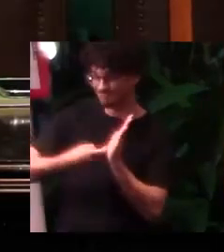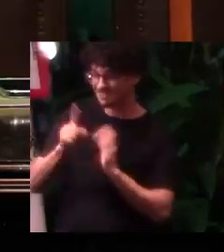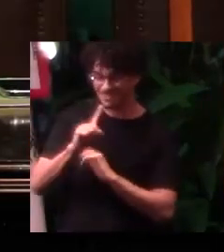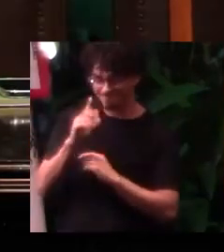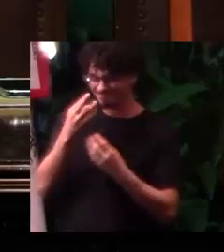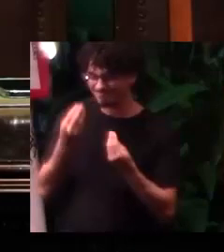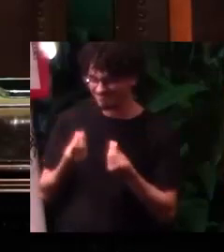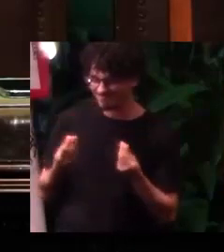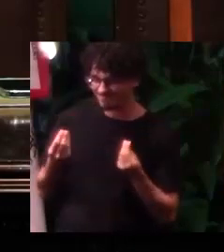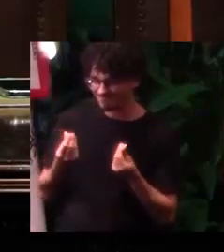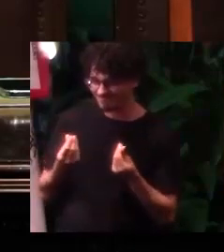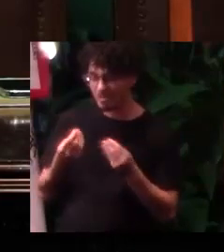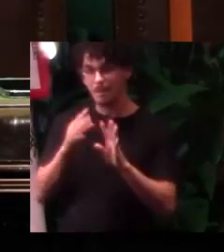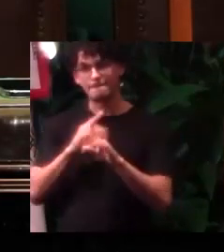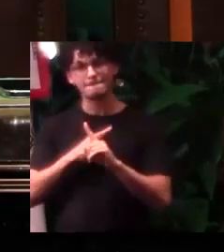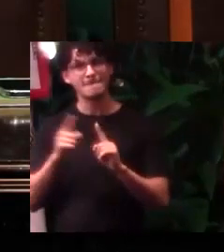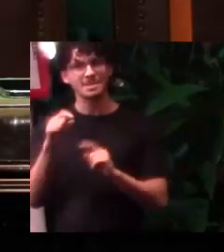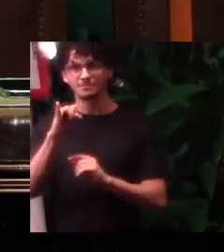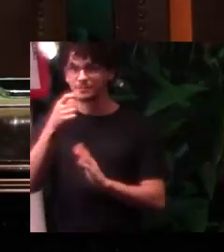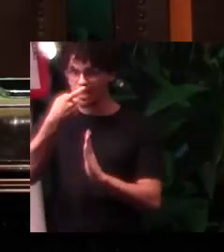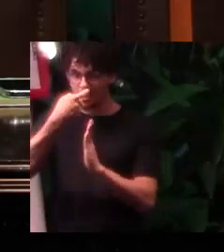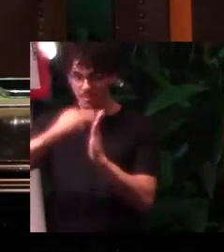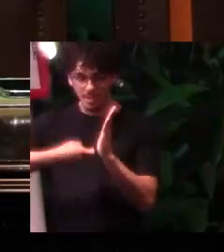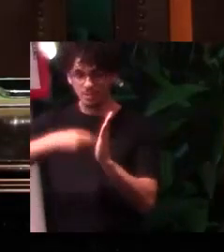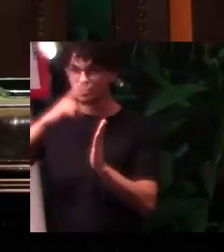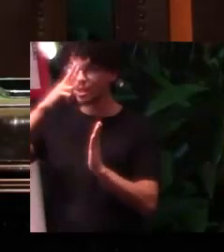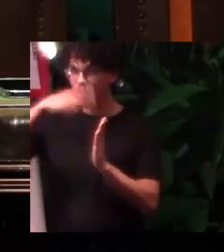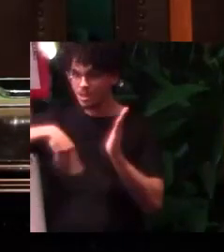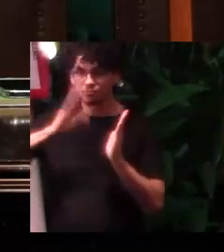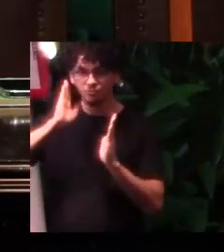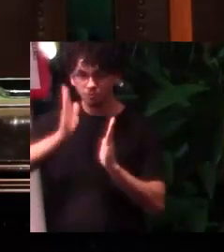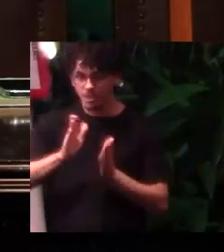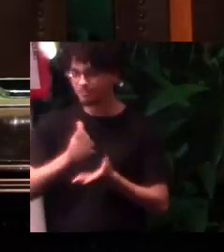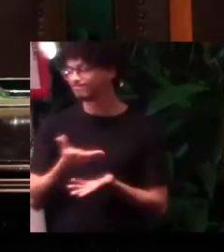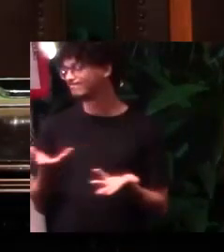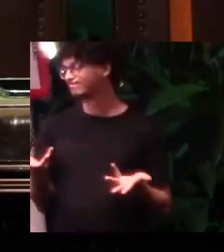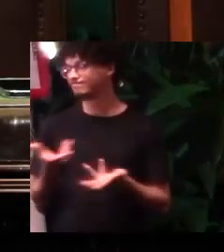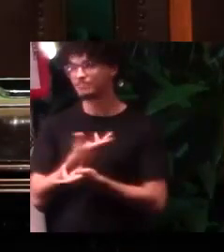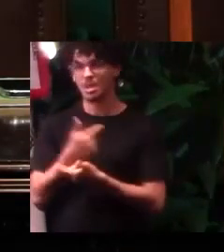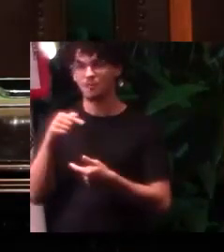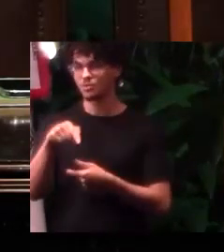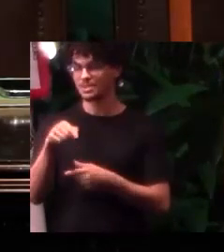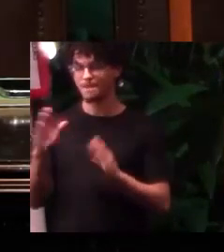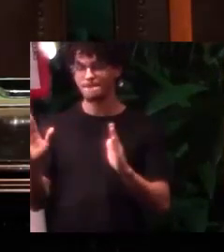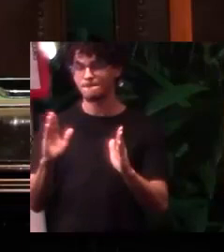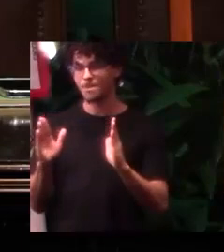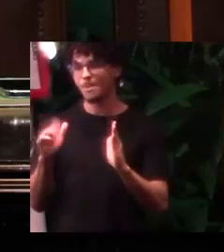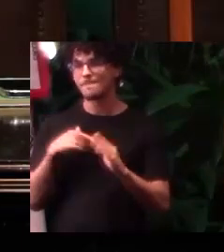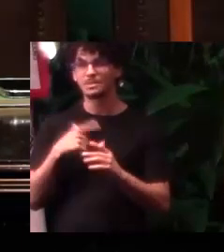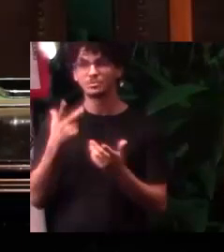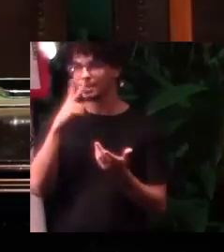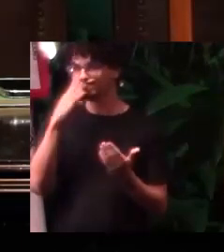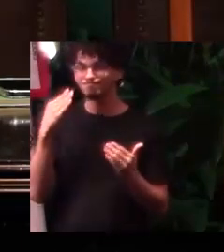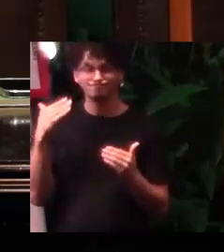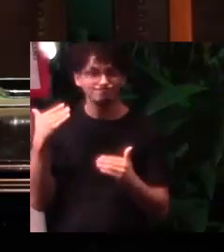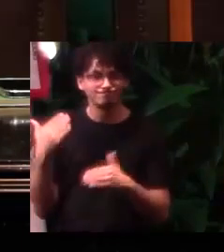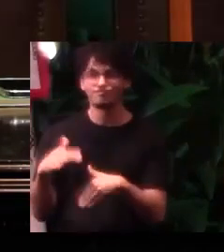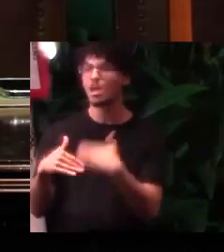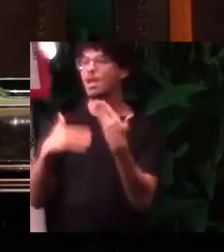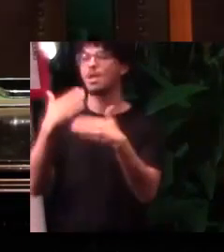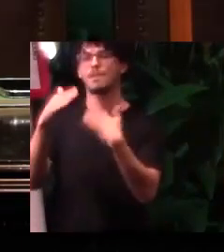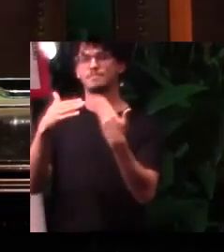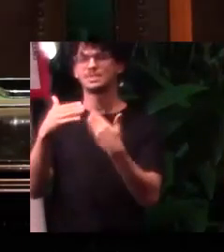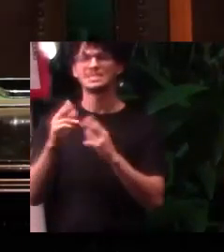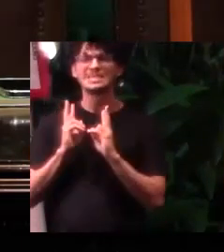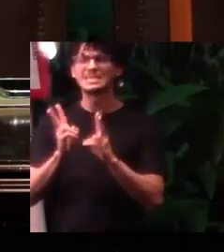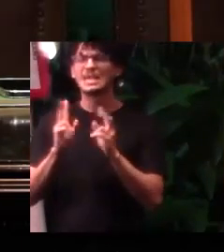quando vocês vêm para cá com o texto lido, essa parte é a parte mais enriquecedora. Em todos os projetos que eu fiz em